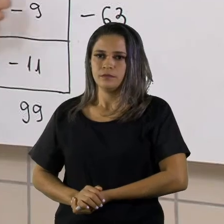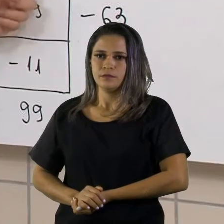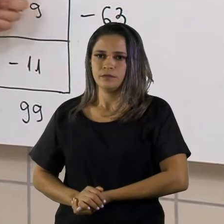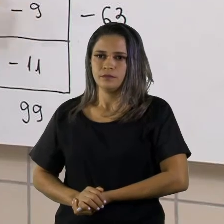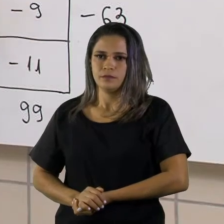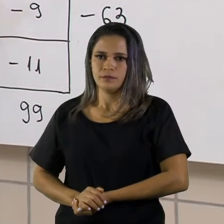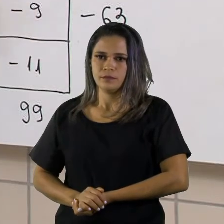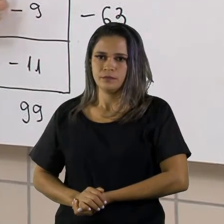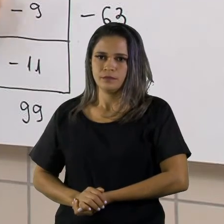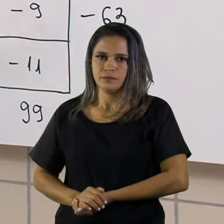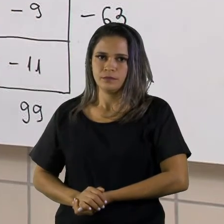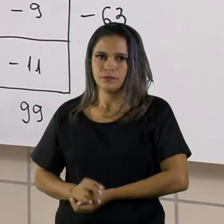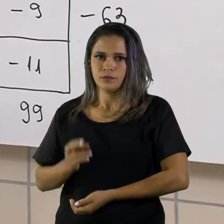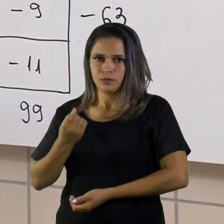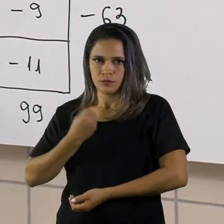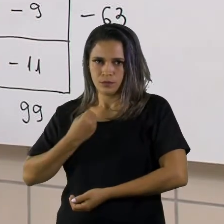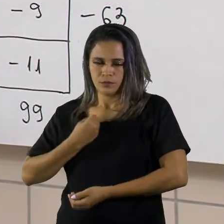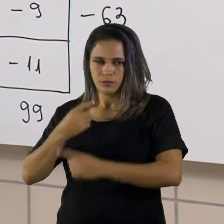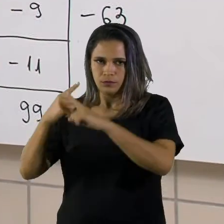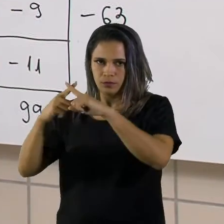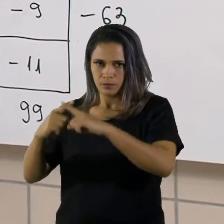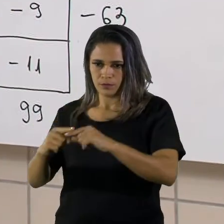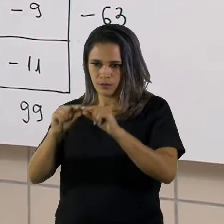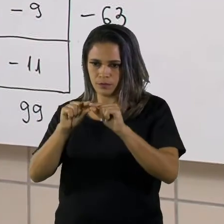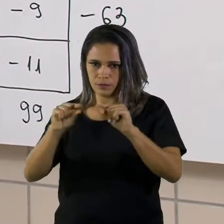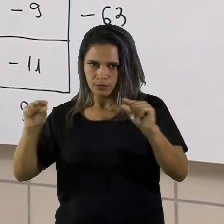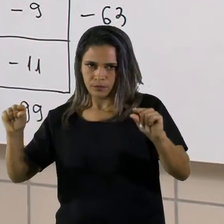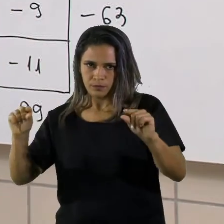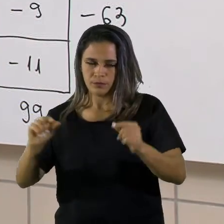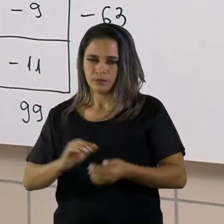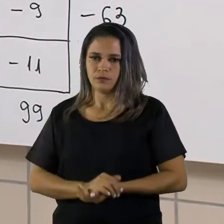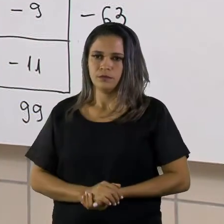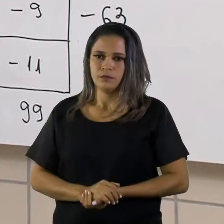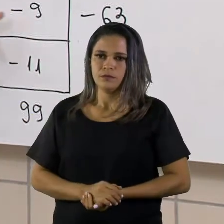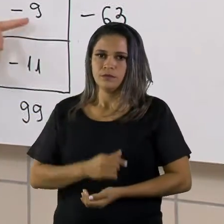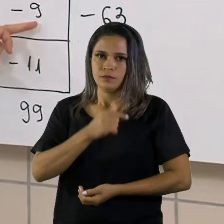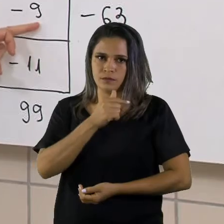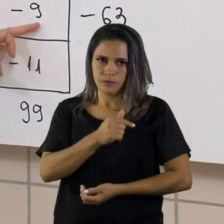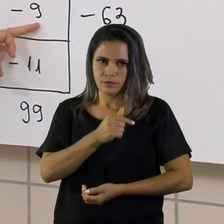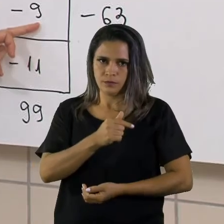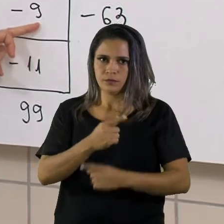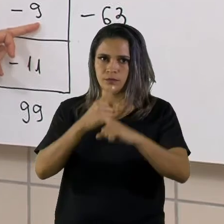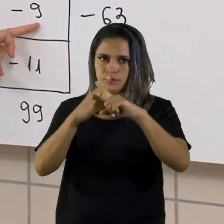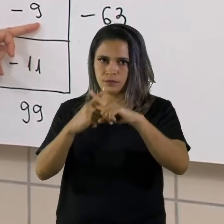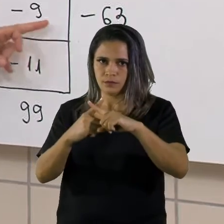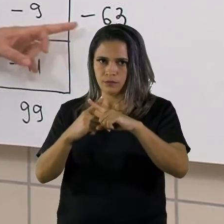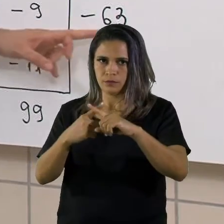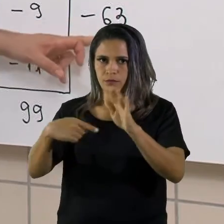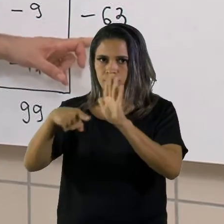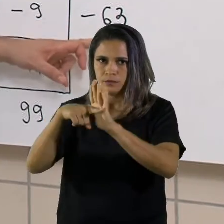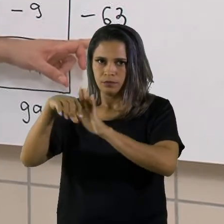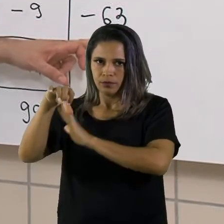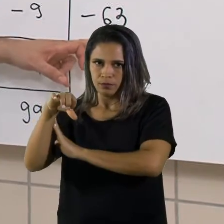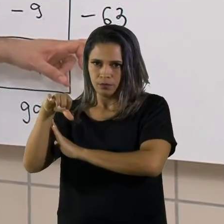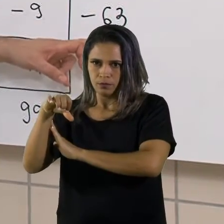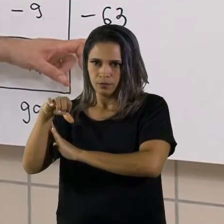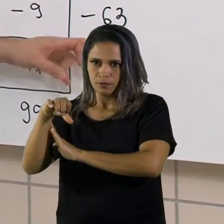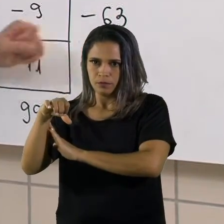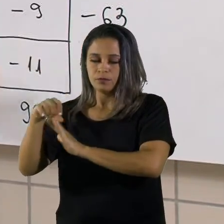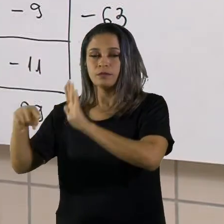dos números que nós multiplicamos na linha. Então, aqui, ó, 7 vezes menos 9,